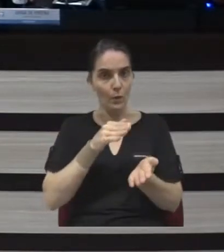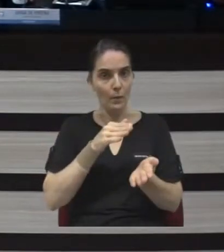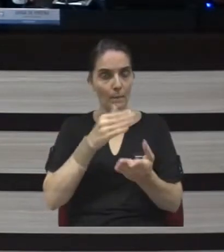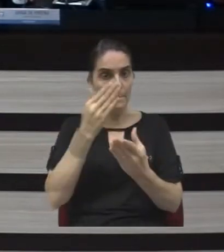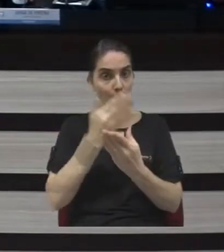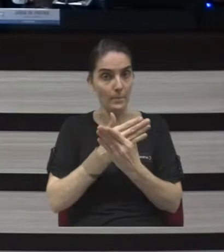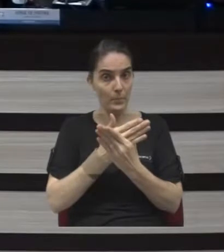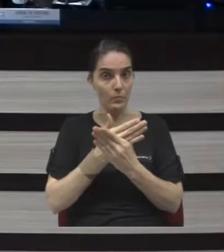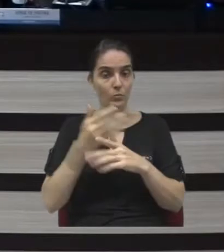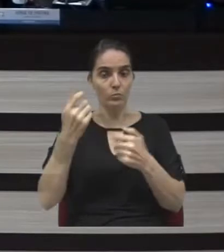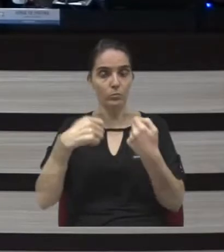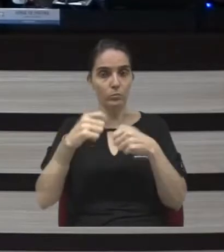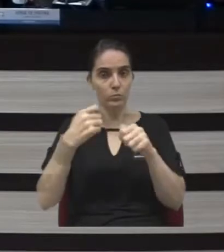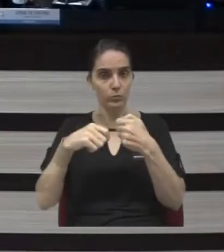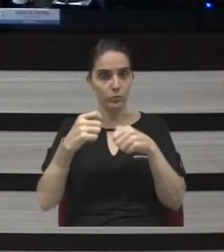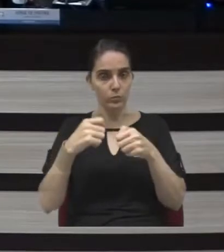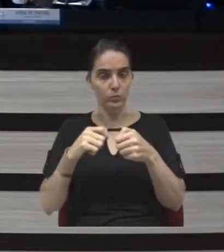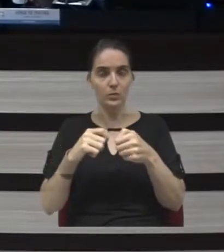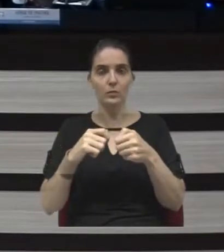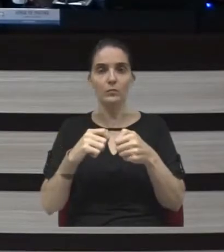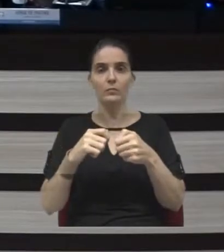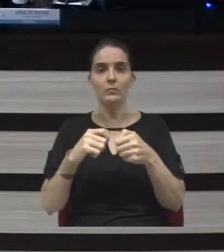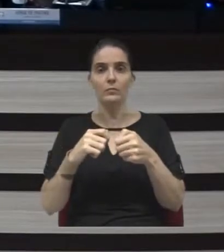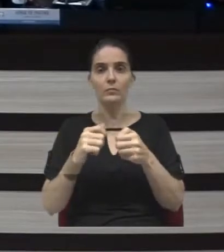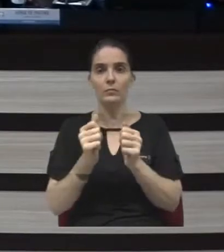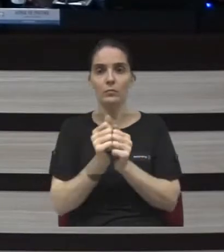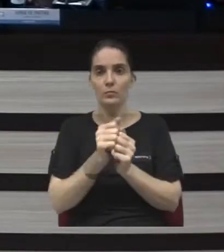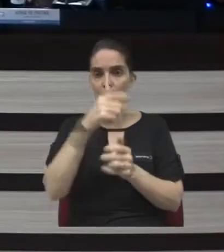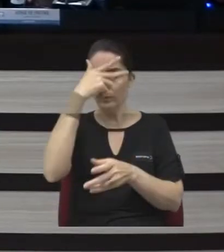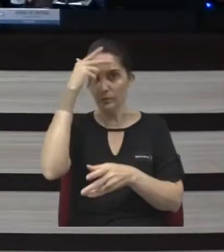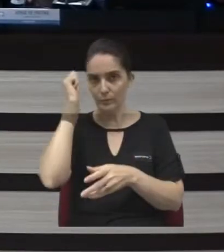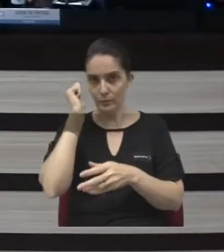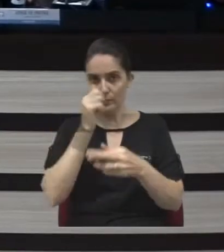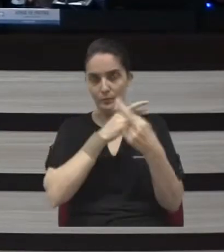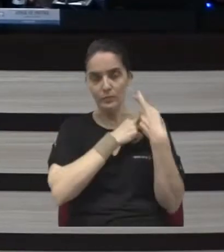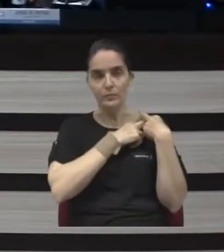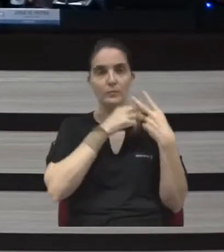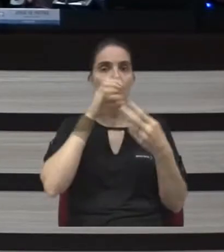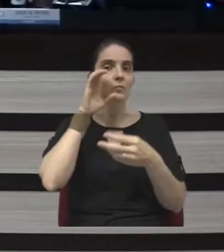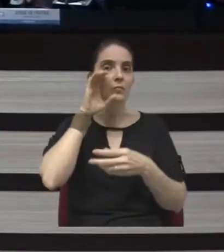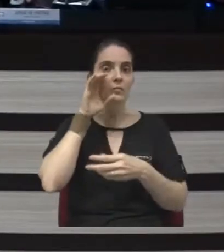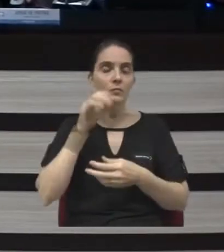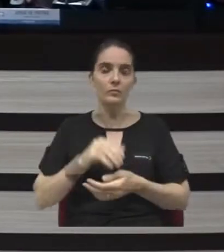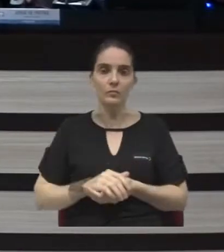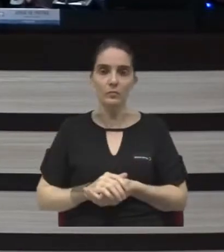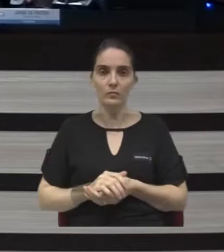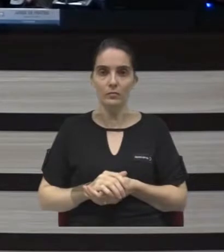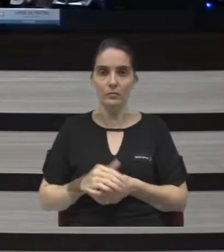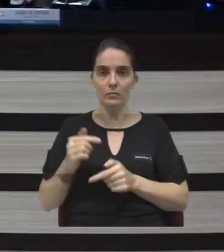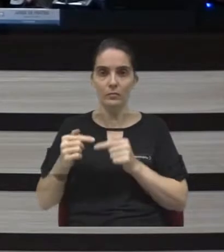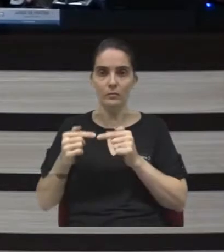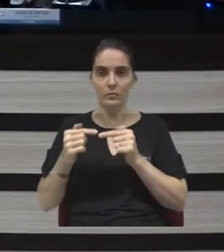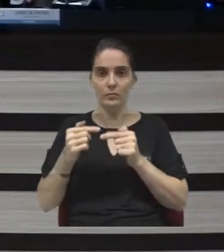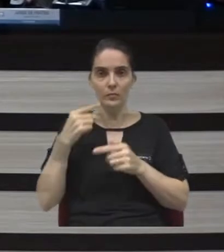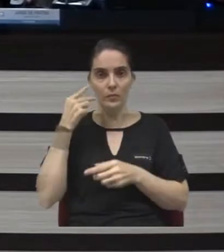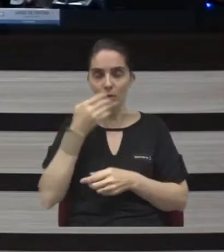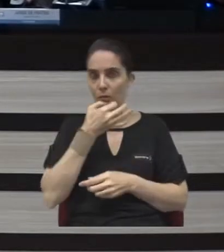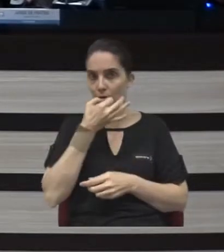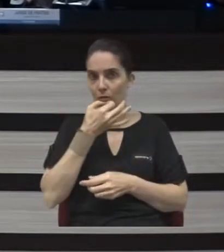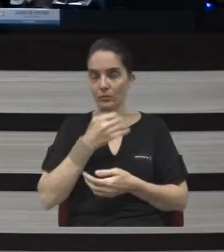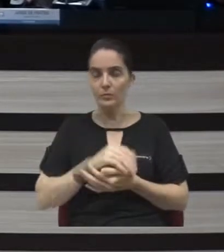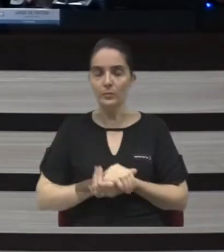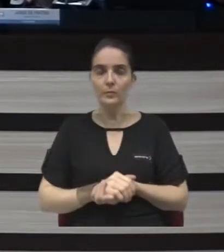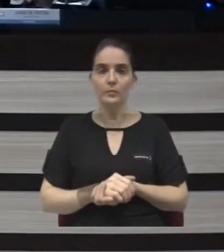em trâmite perante o Poder Executivo. Autoria, vereadora Constância Félix. O requerimento está em discussão. Algum vereador deseja discutir o